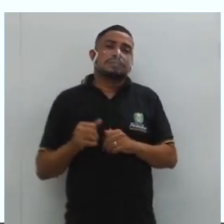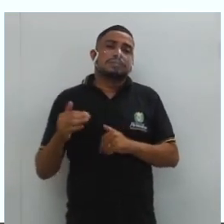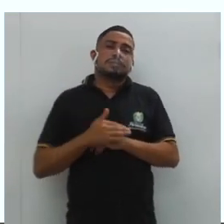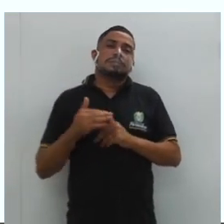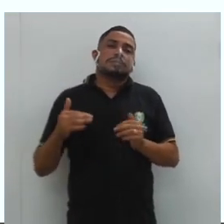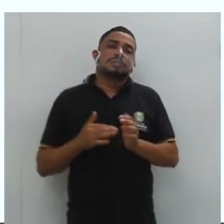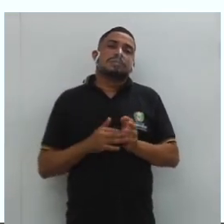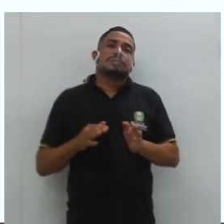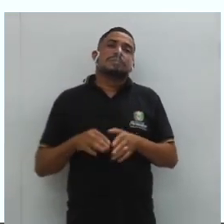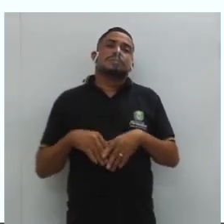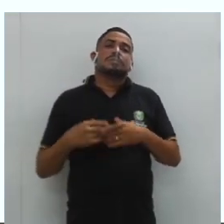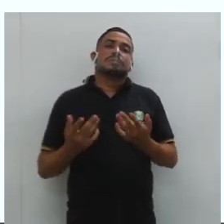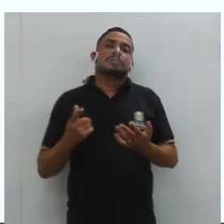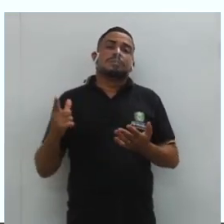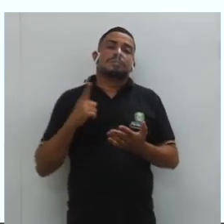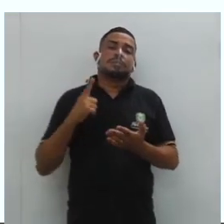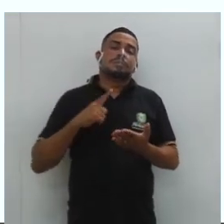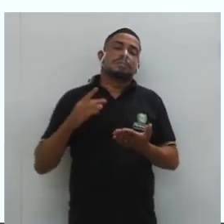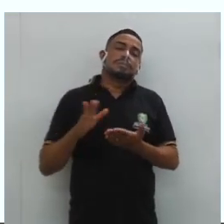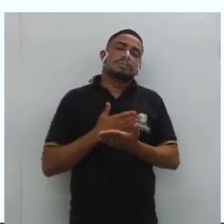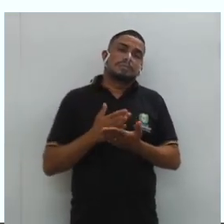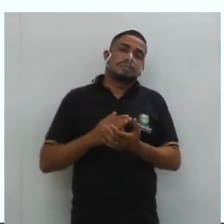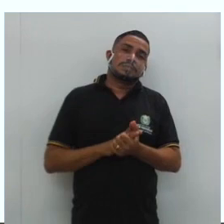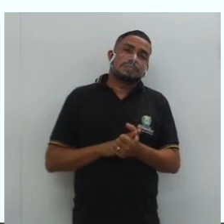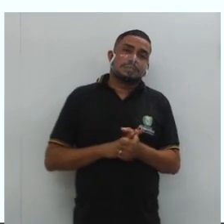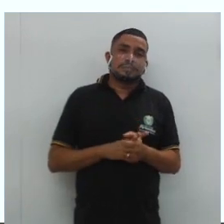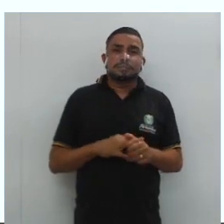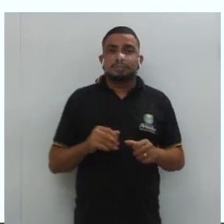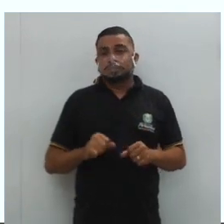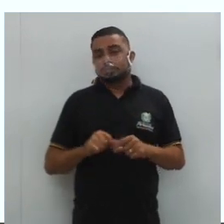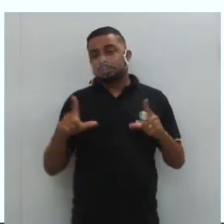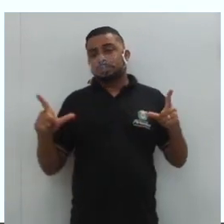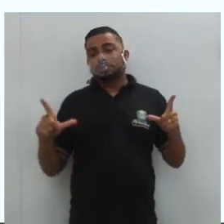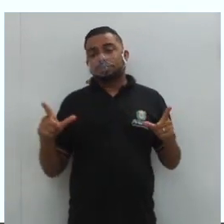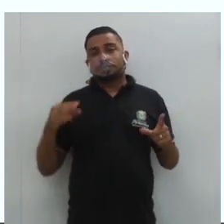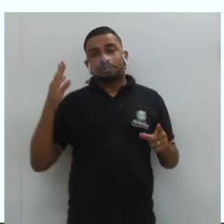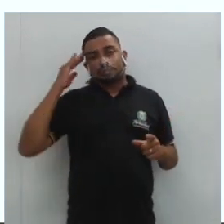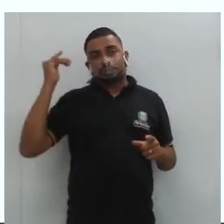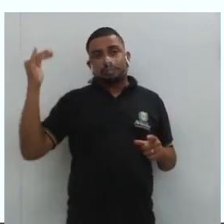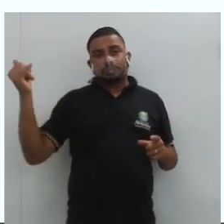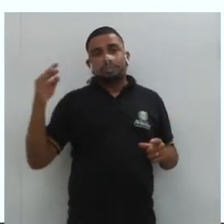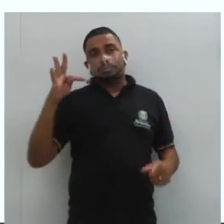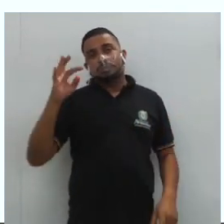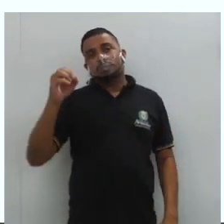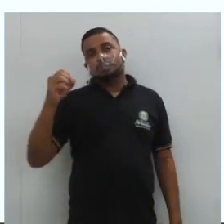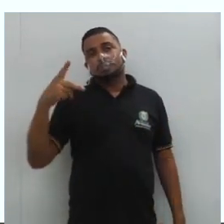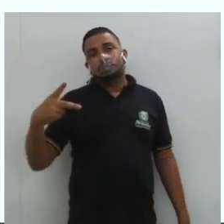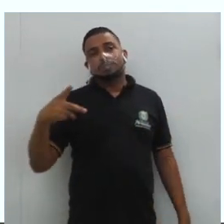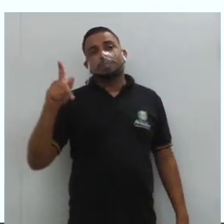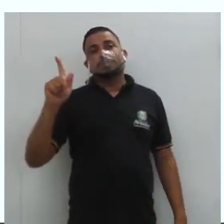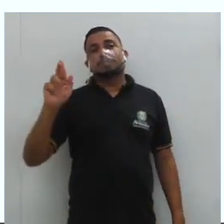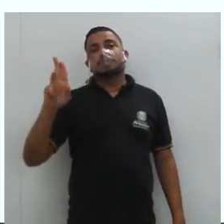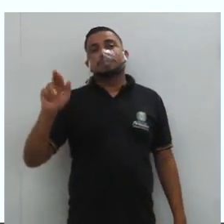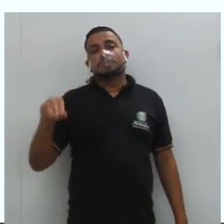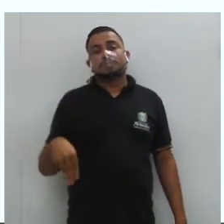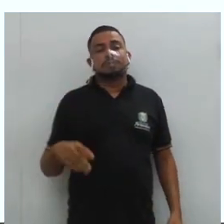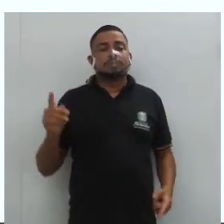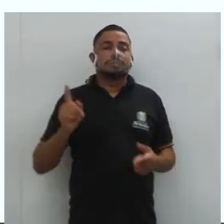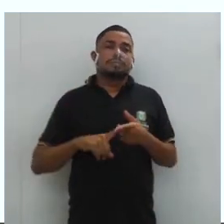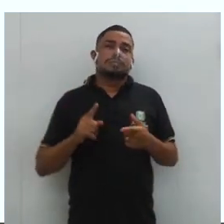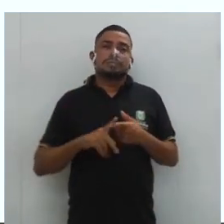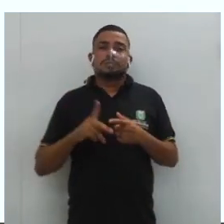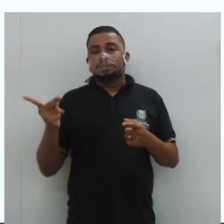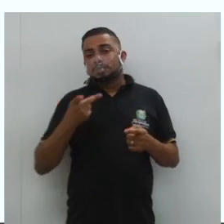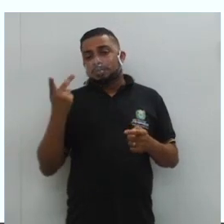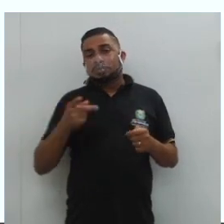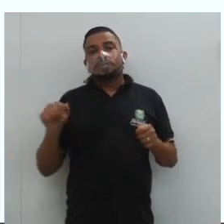você vai fazer, tudo. Então, aí uma das cenas também, um dos clássicos do cinema internacional, né, a Top Gun, né, que fez muito sucesso.